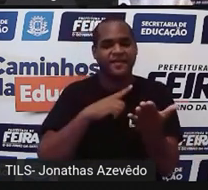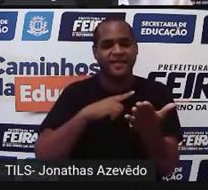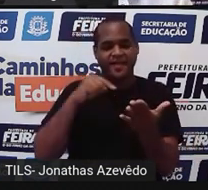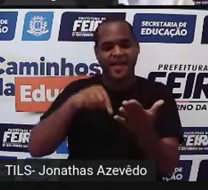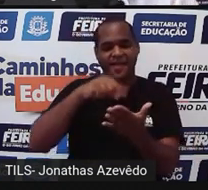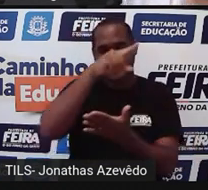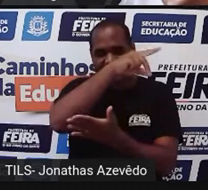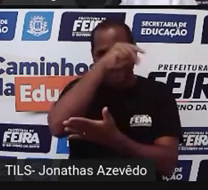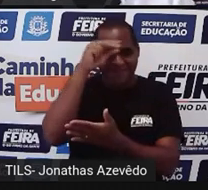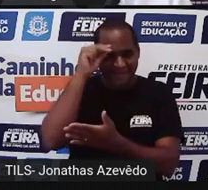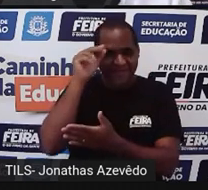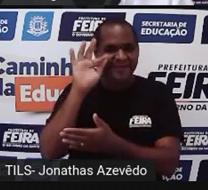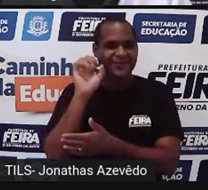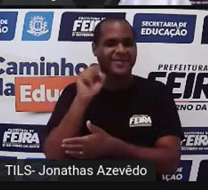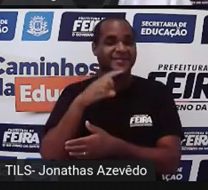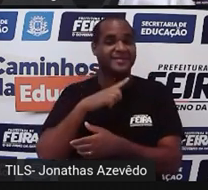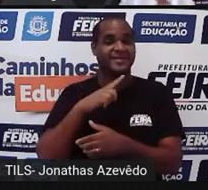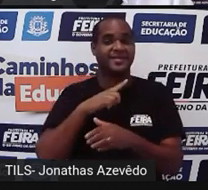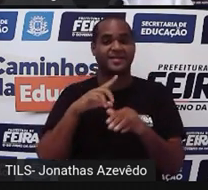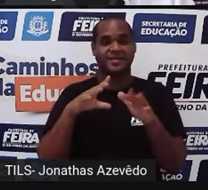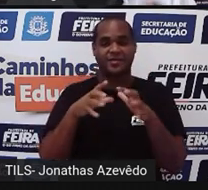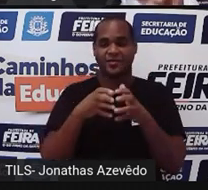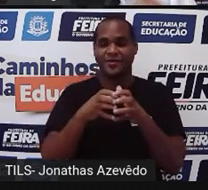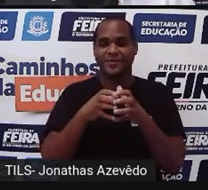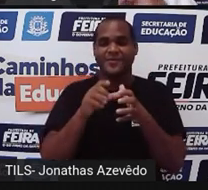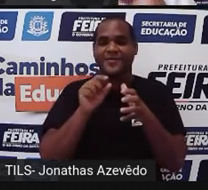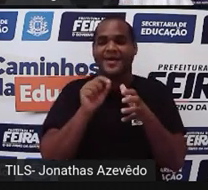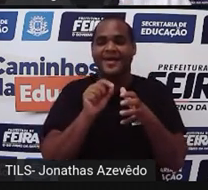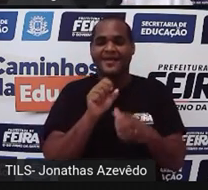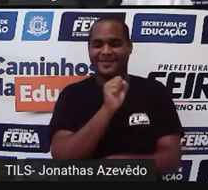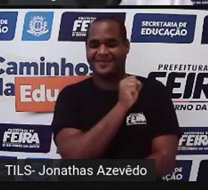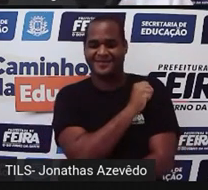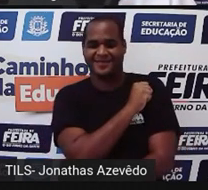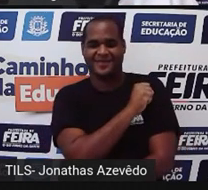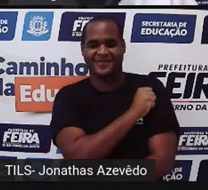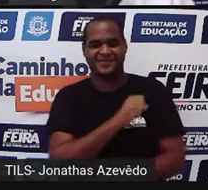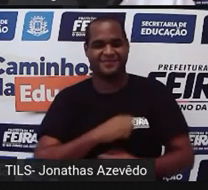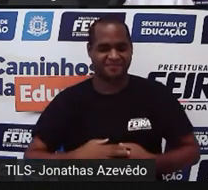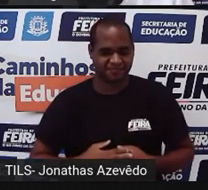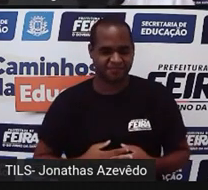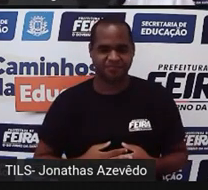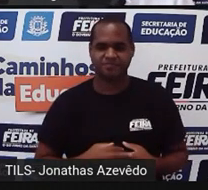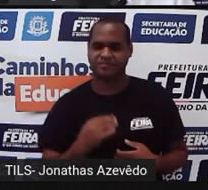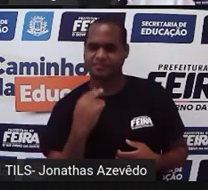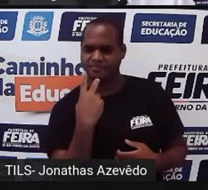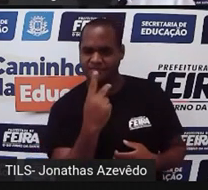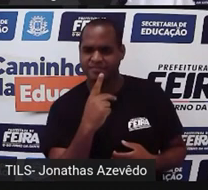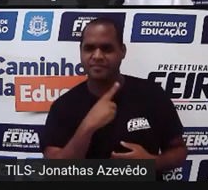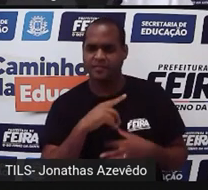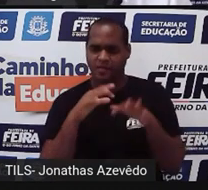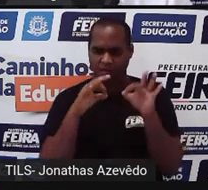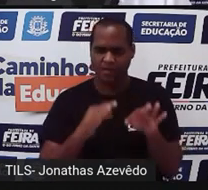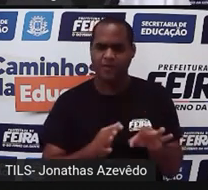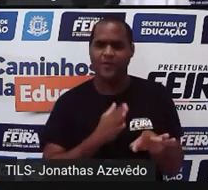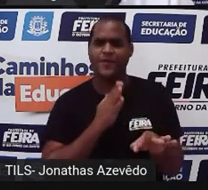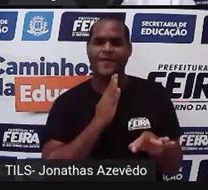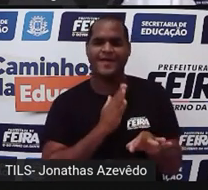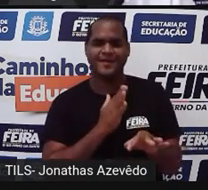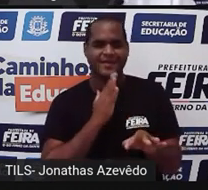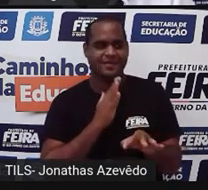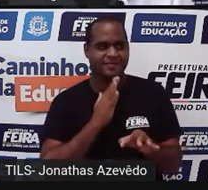de ensino, das turmas de oitavo ano. Você certamente já me